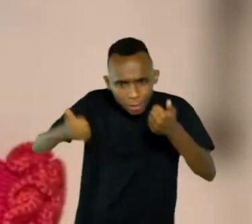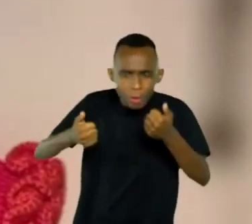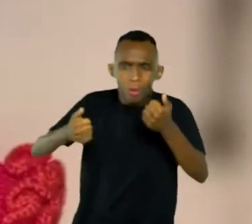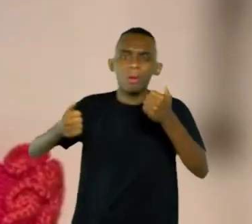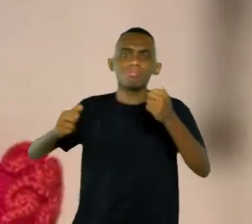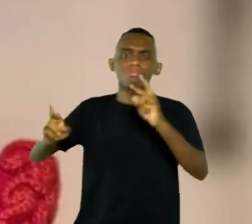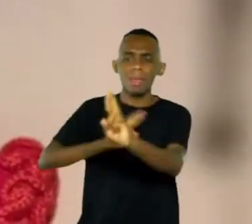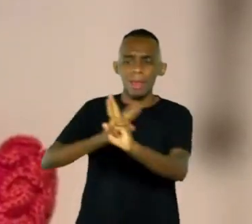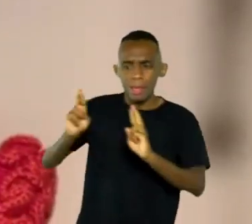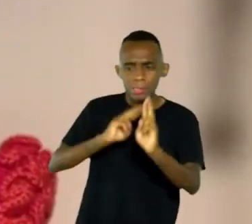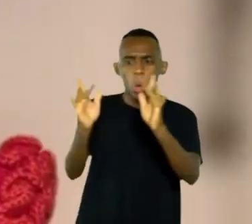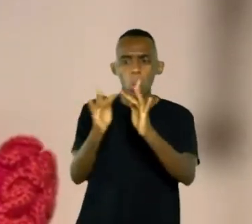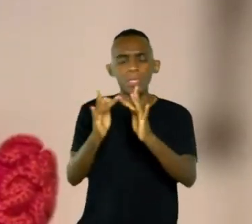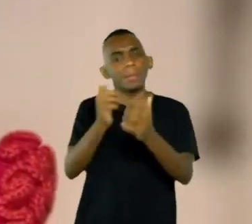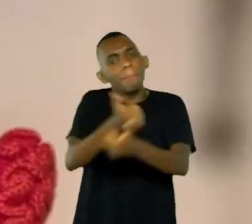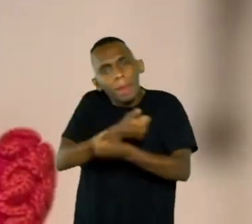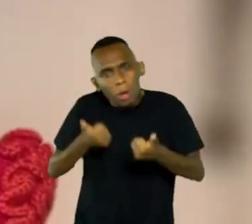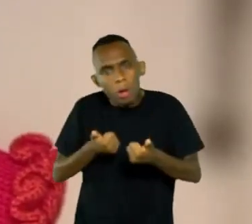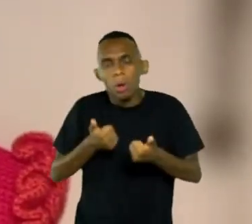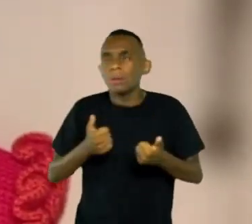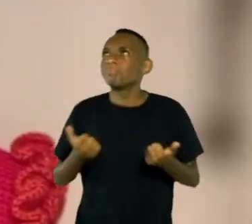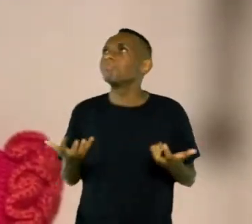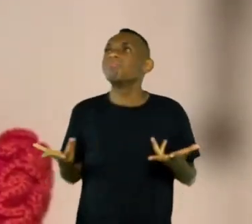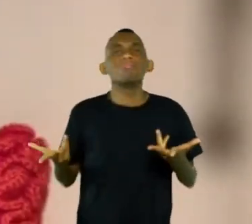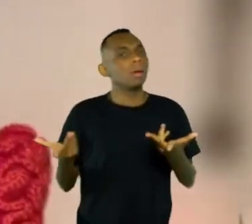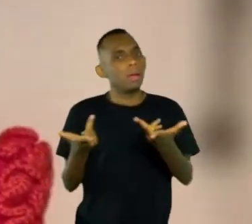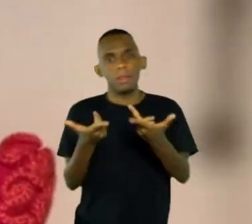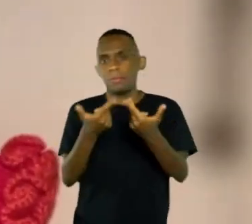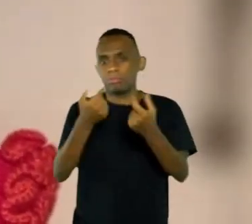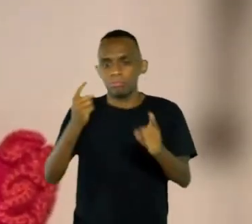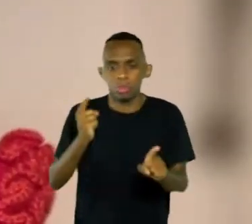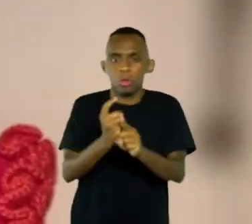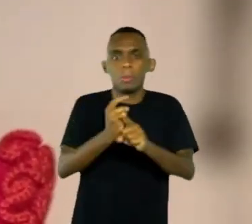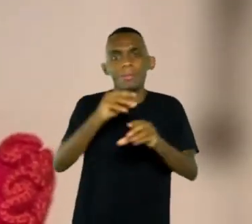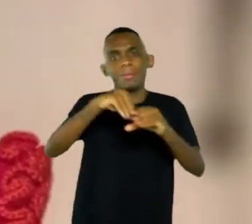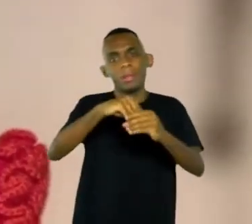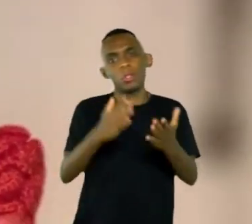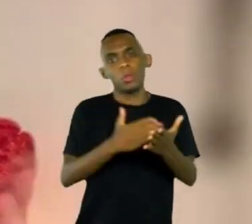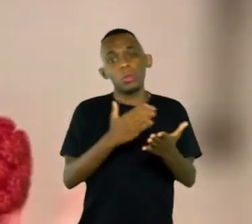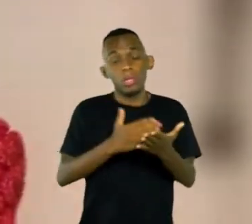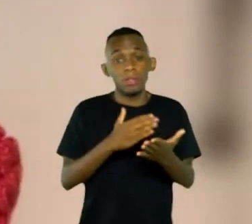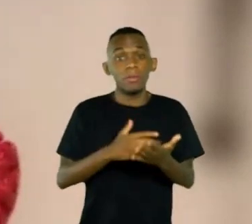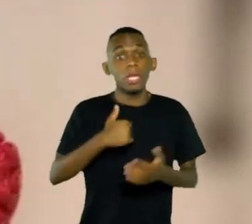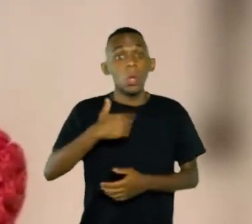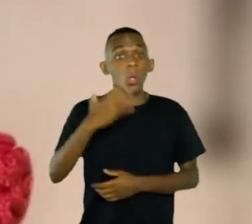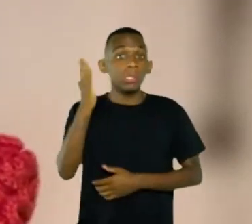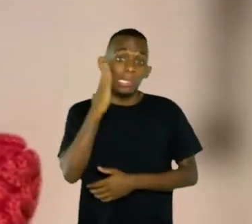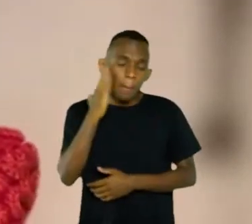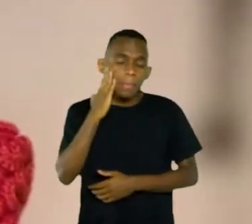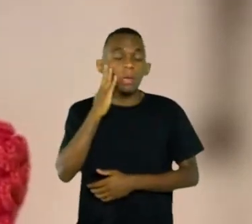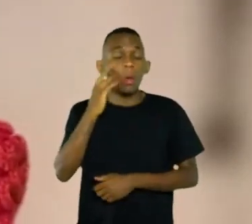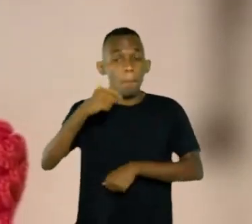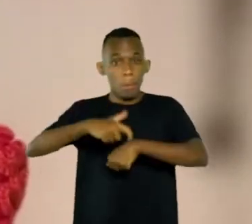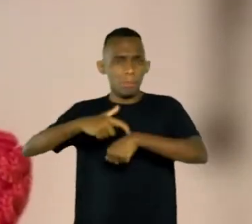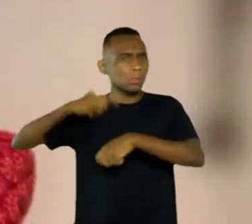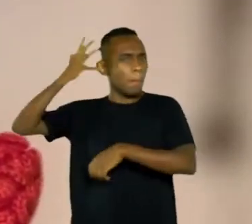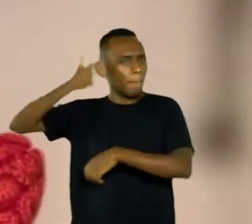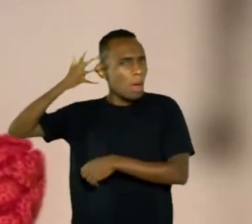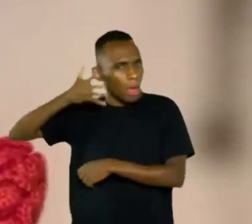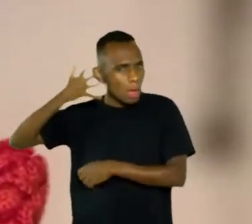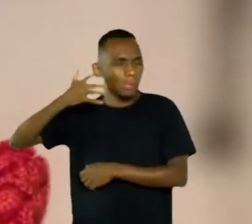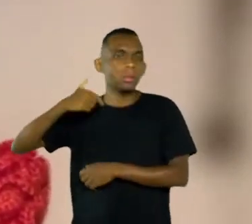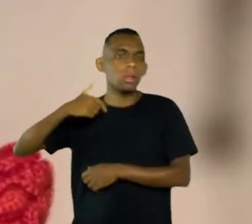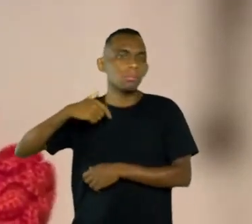isso é maravilhoso encontrar isso nos livros. E eu sabia, através das minhas palestras, que em todas as minhas palestras eu conto um pouco da minha